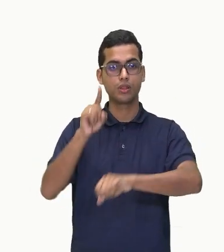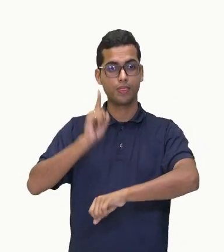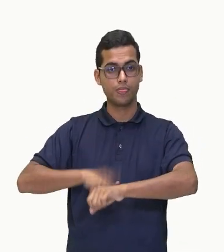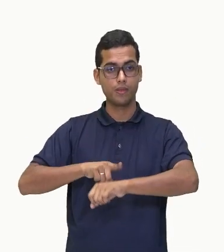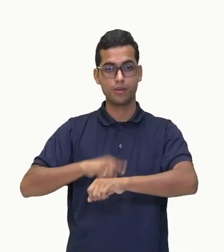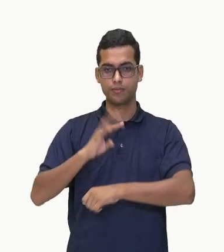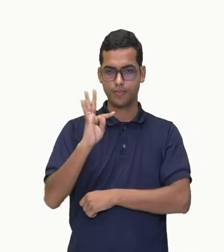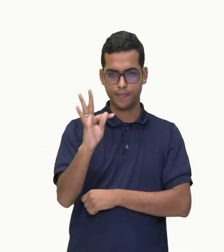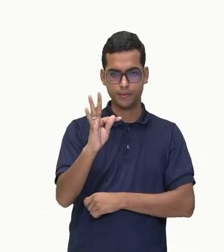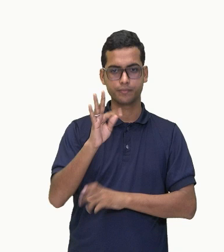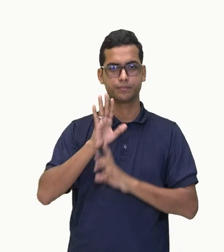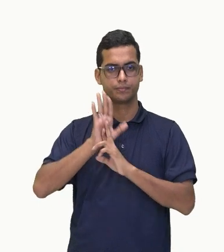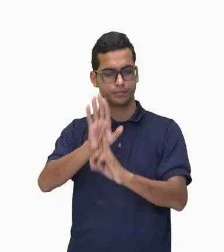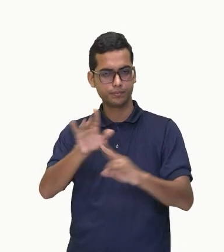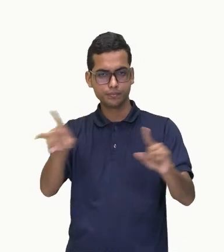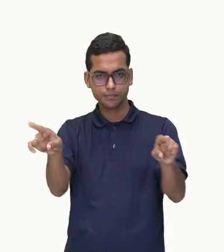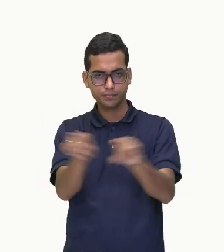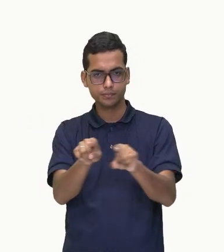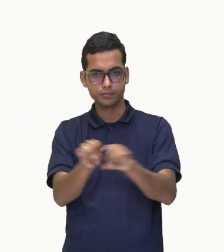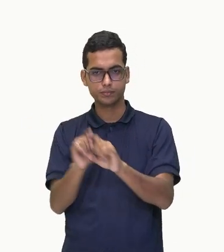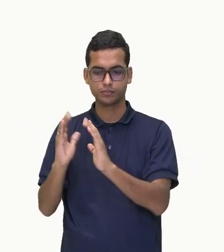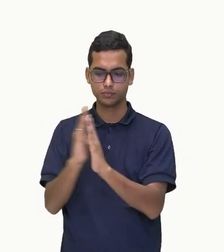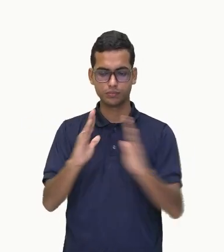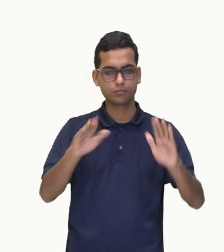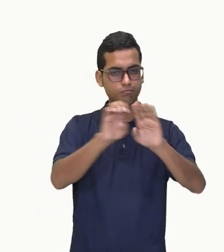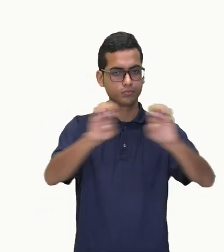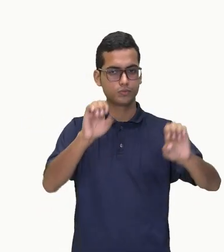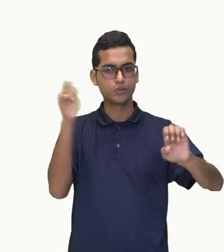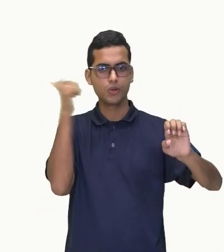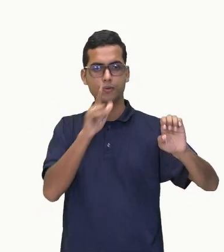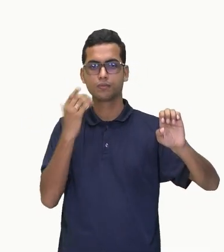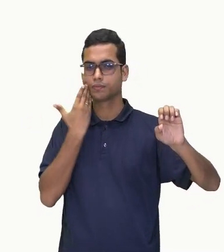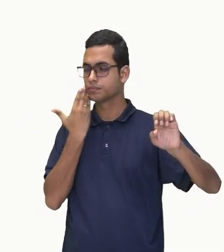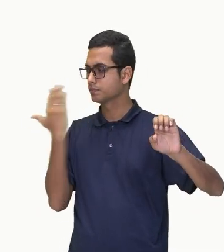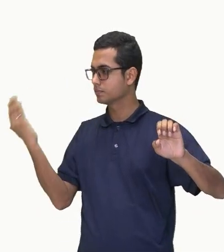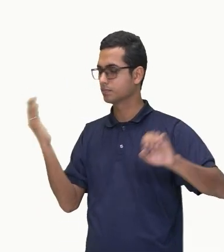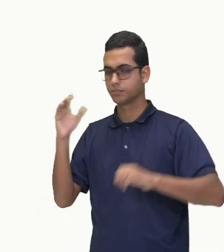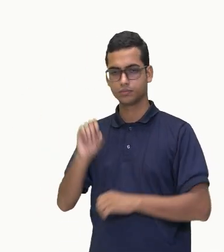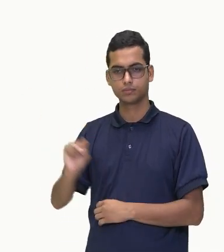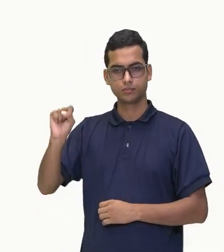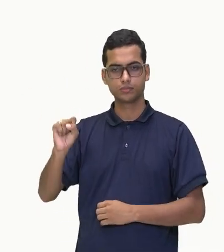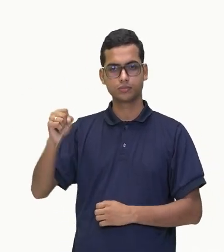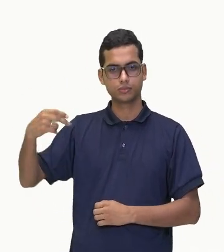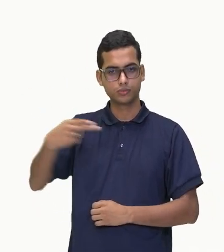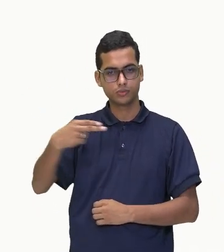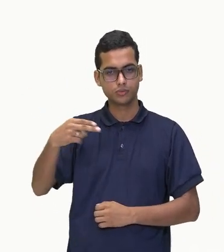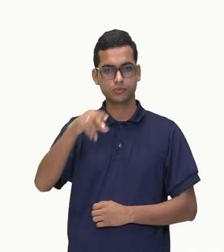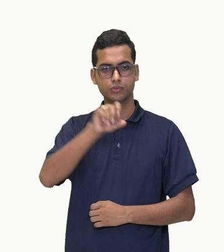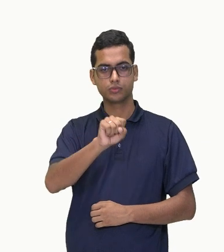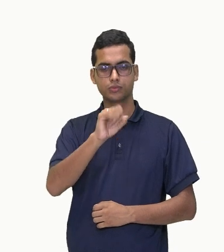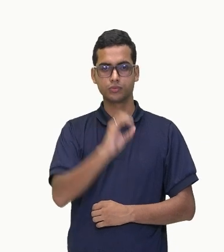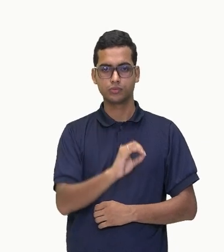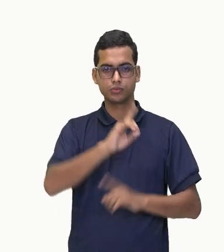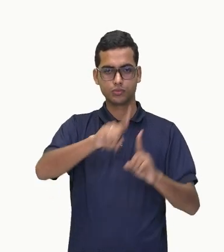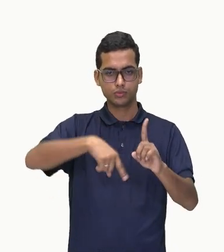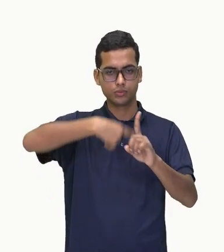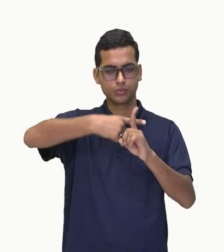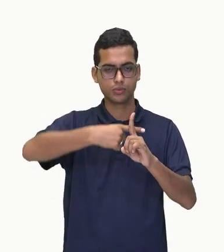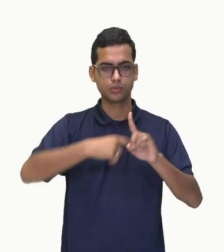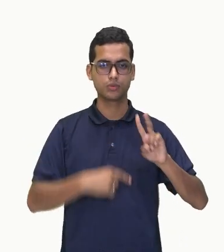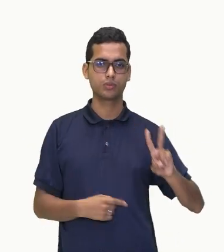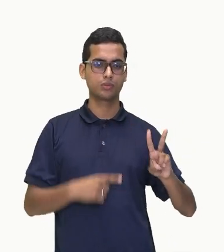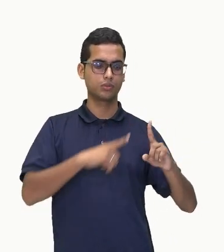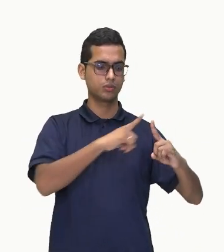qualquer, obteremos esta equação. S vai ser igual a S índice 0, que é o